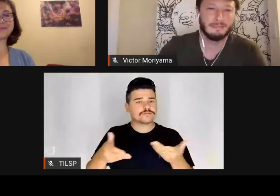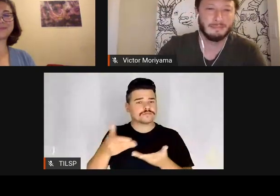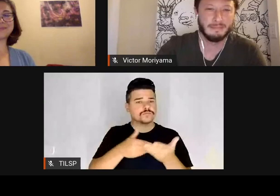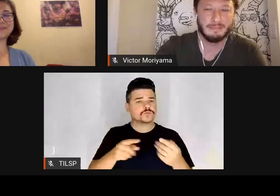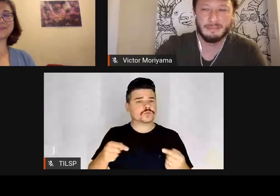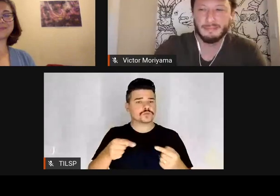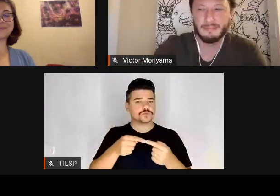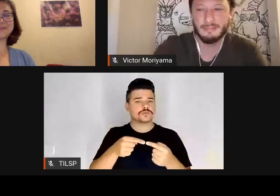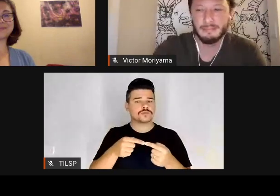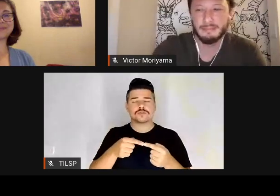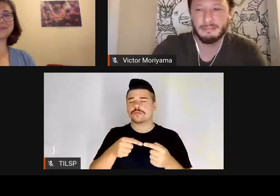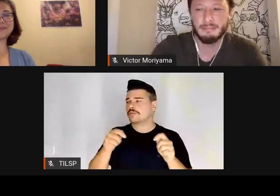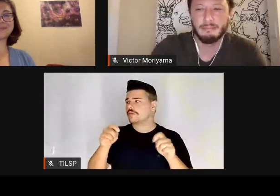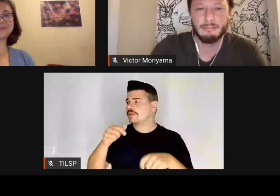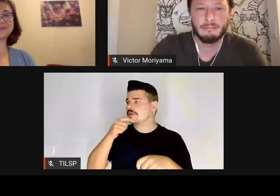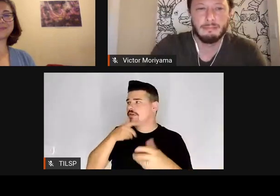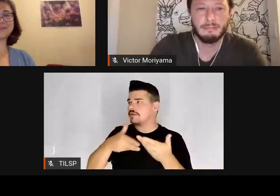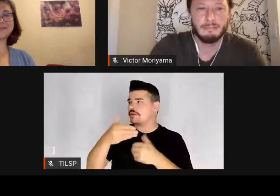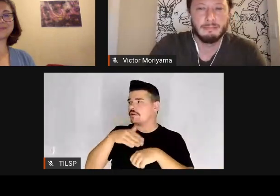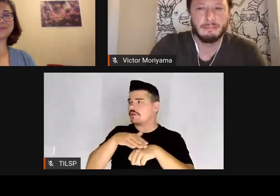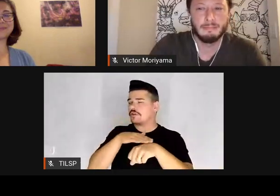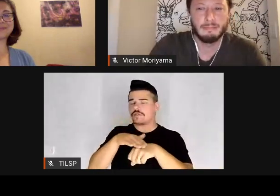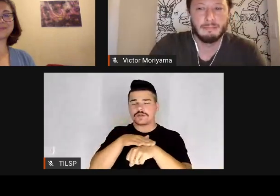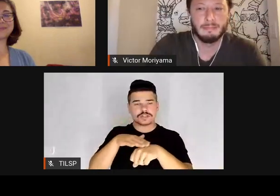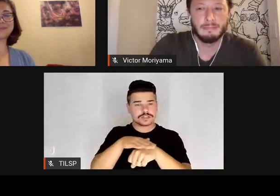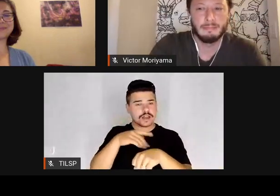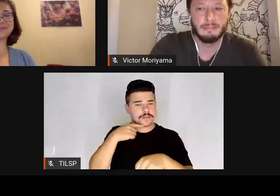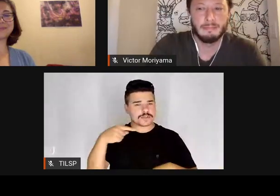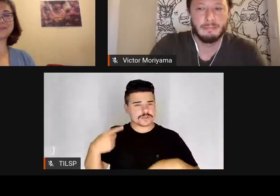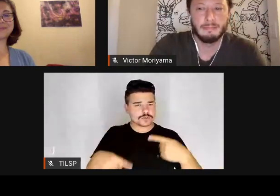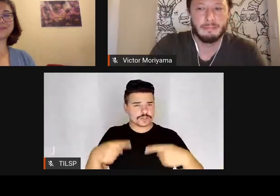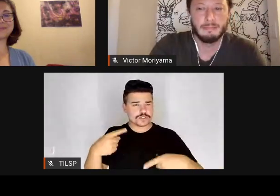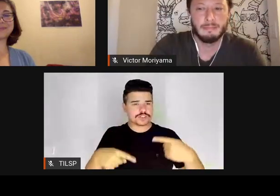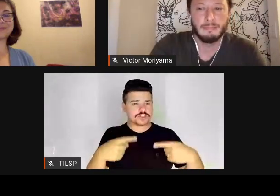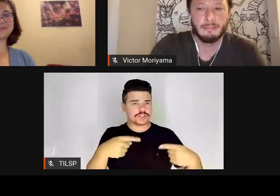uma pauta para discutir, porque é muito interessante.